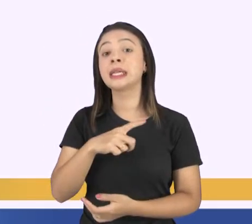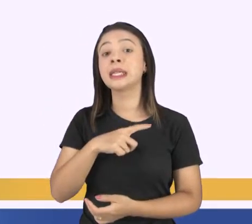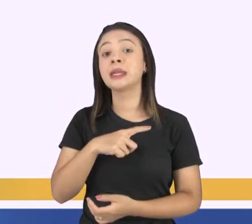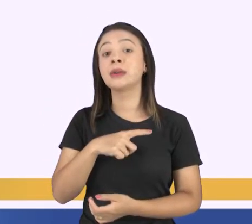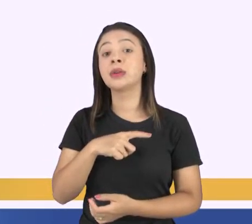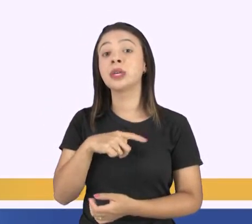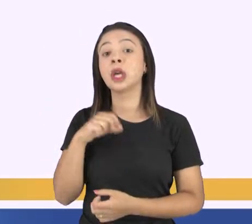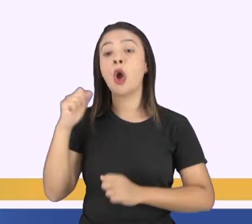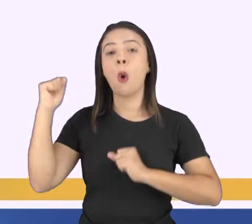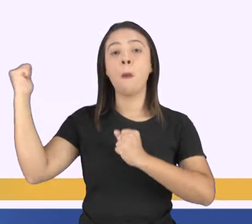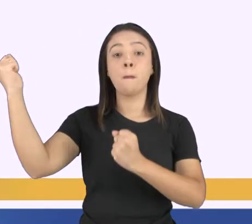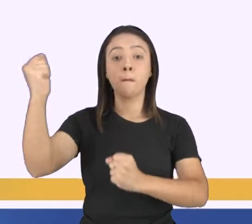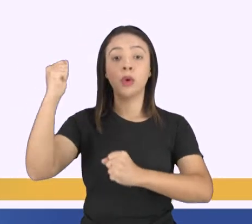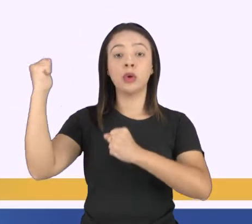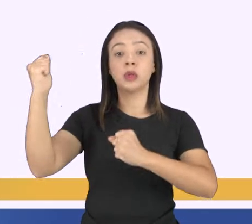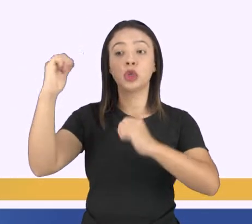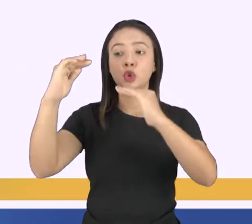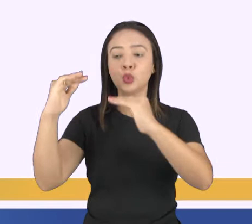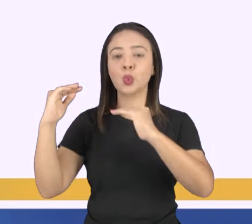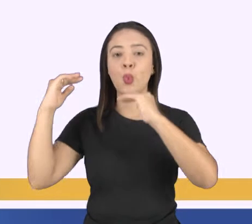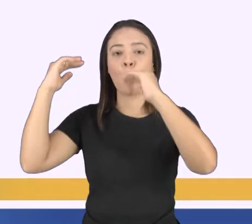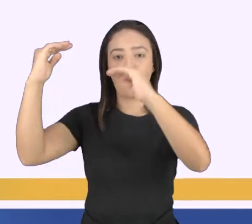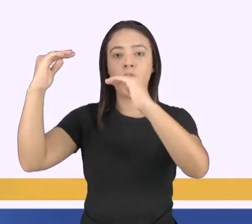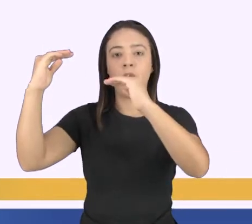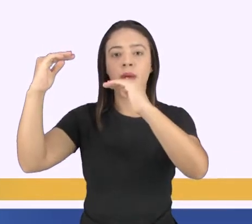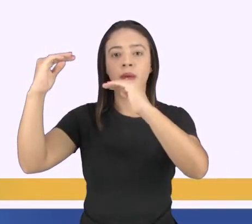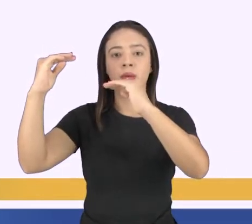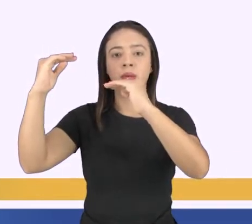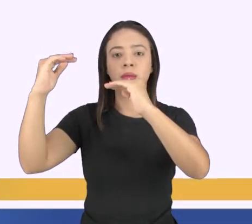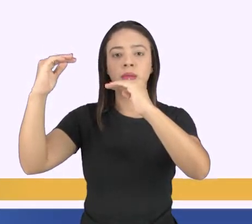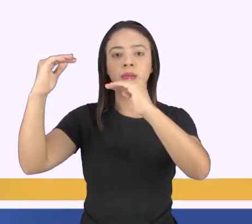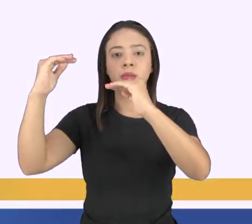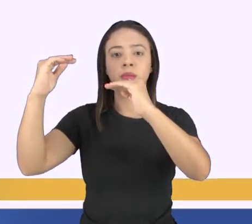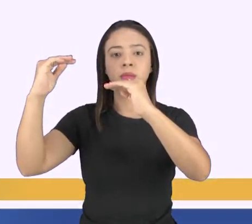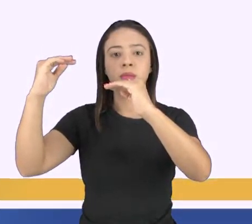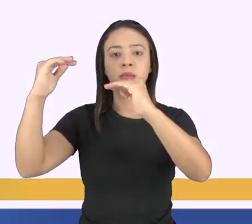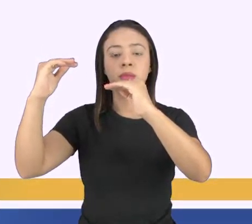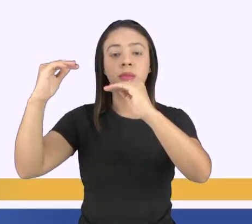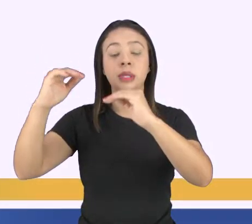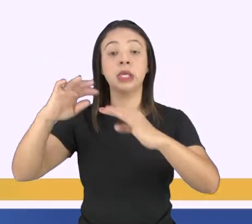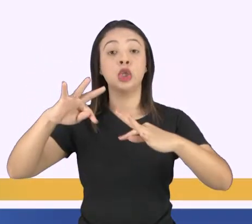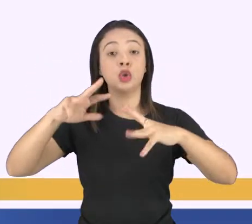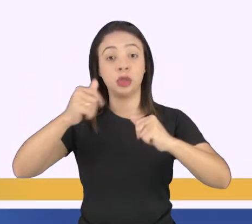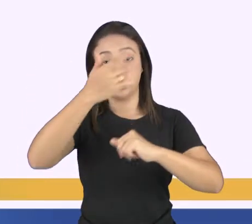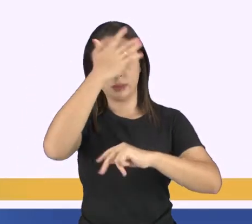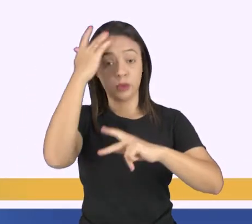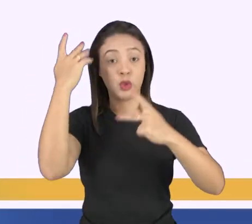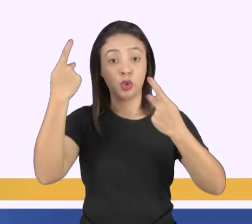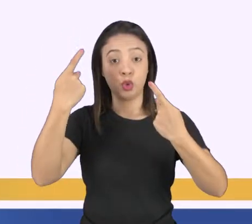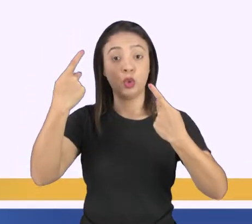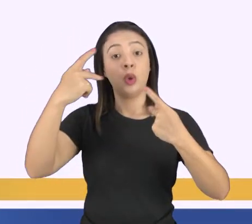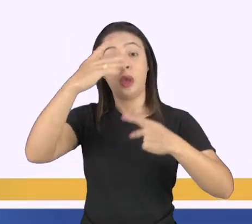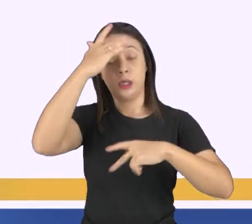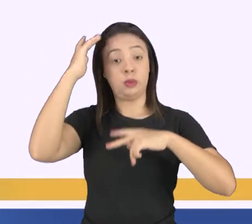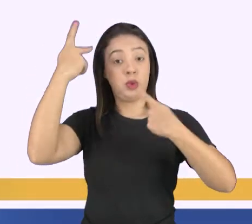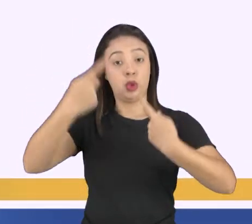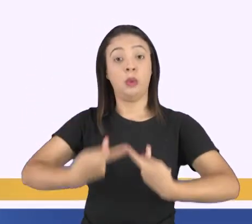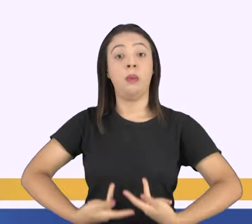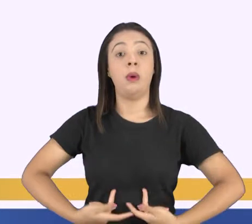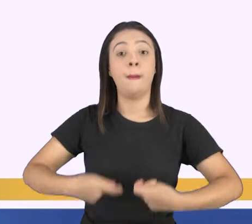ou um princípio superior, sobrenatural, no qual depende o destino do ser humano e ao qual se deve